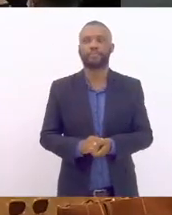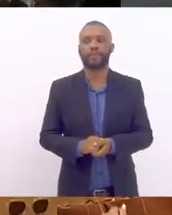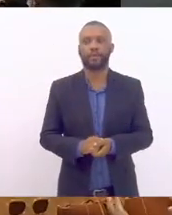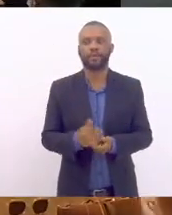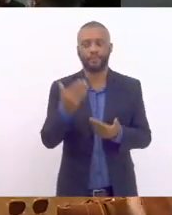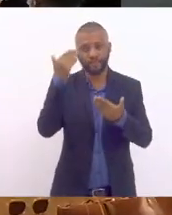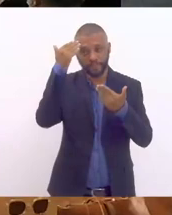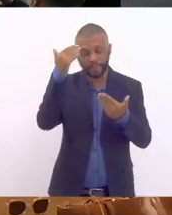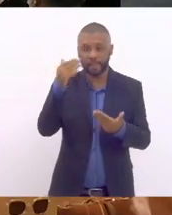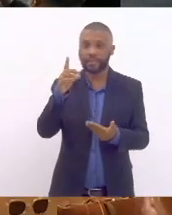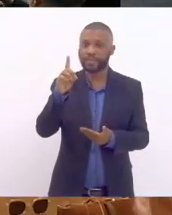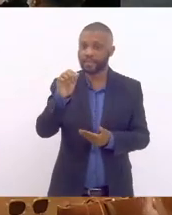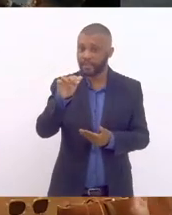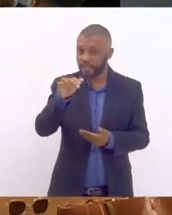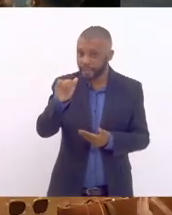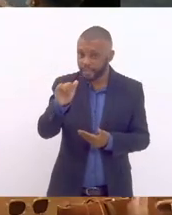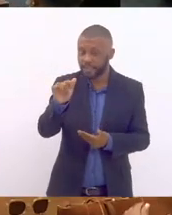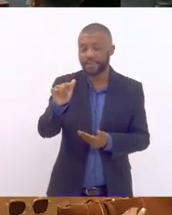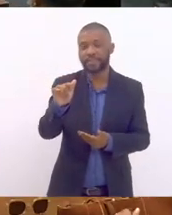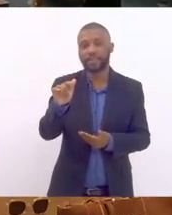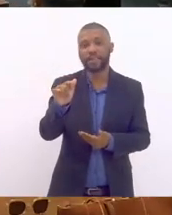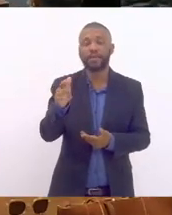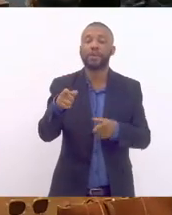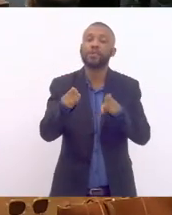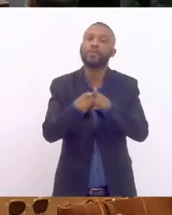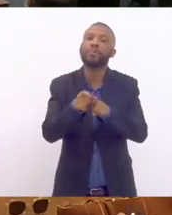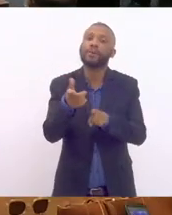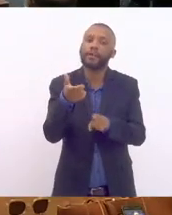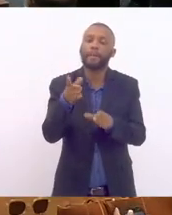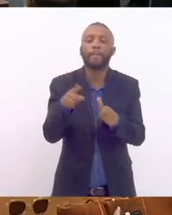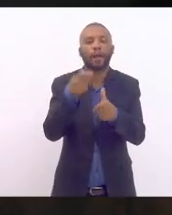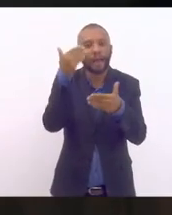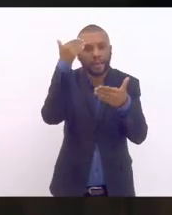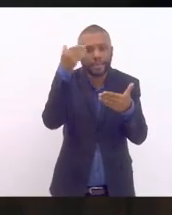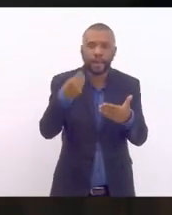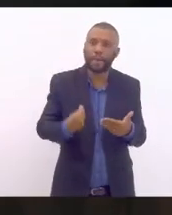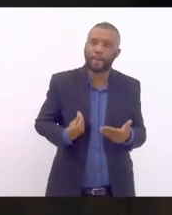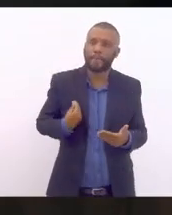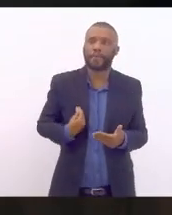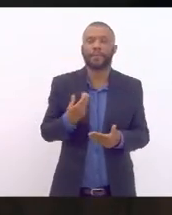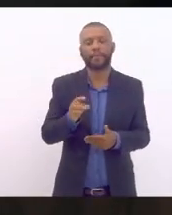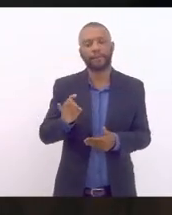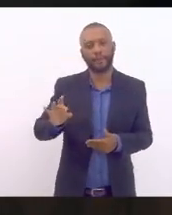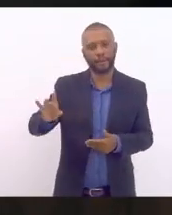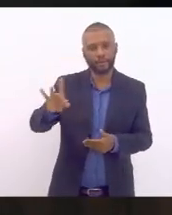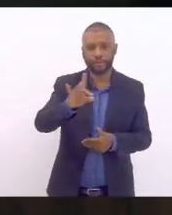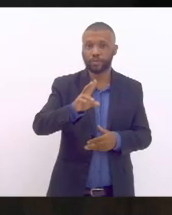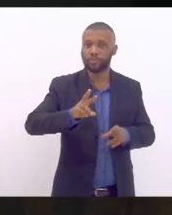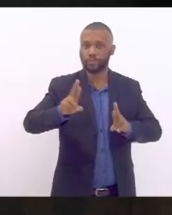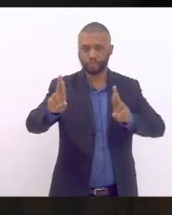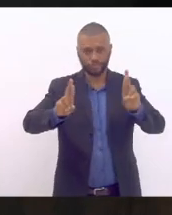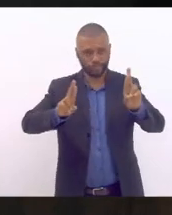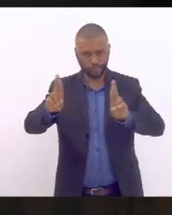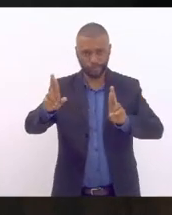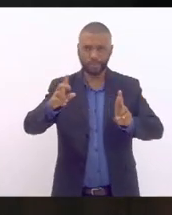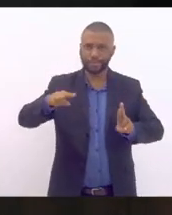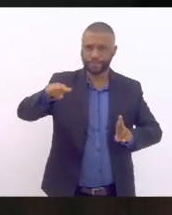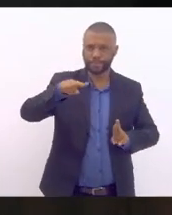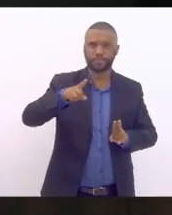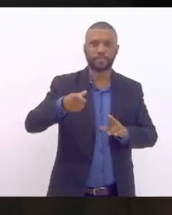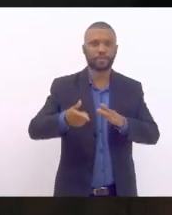obrigado Dani e eu queria que primeiro agradecer a presença dos reitores